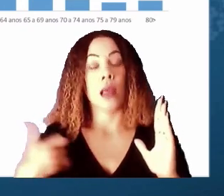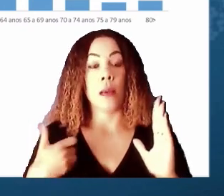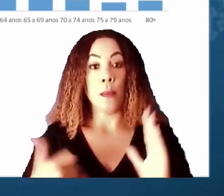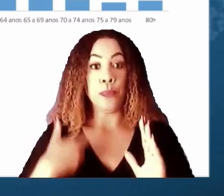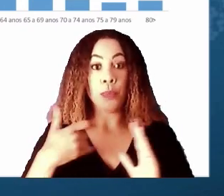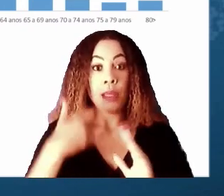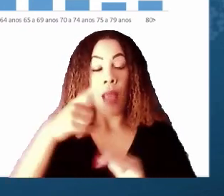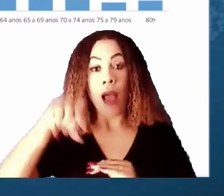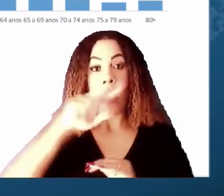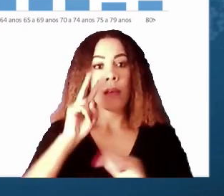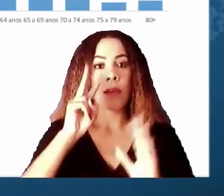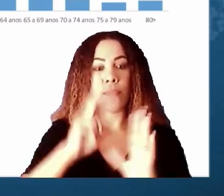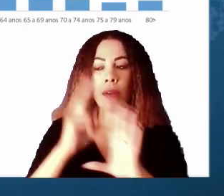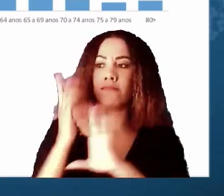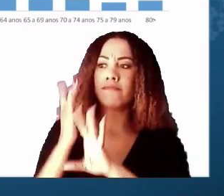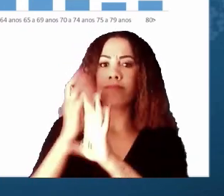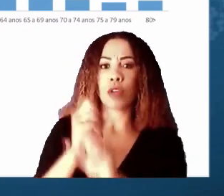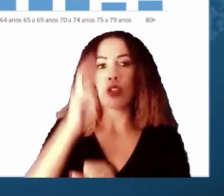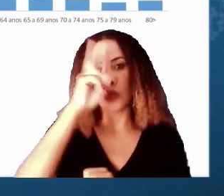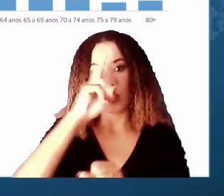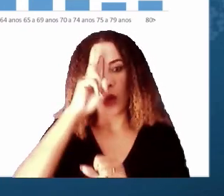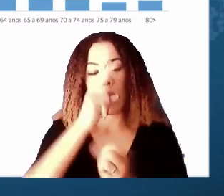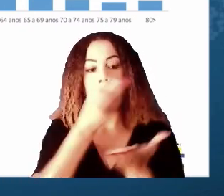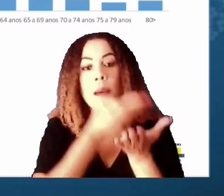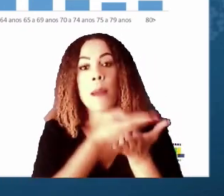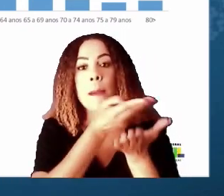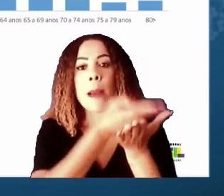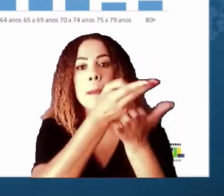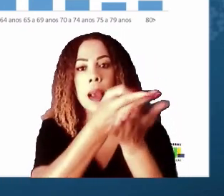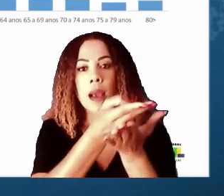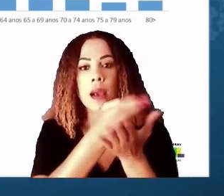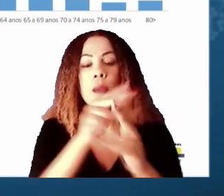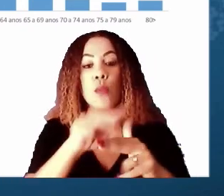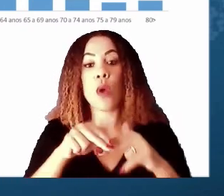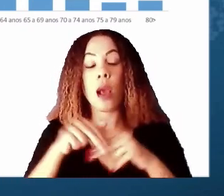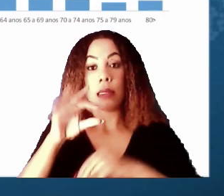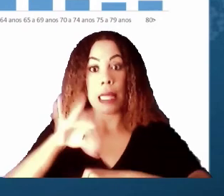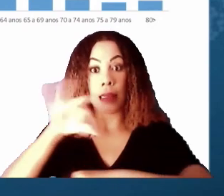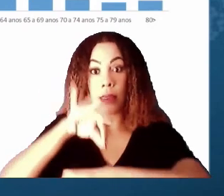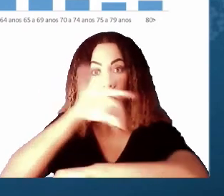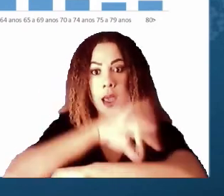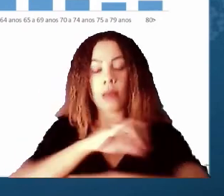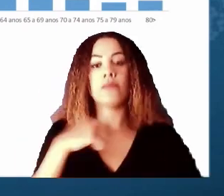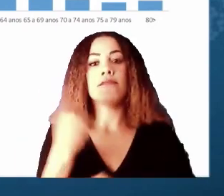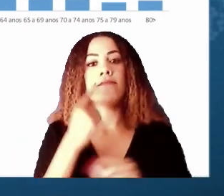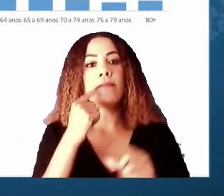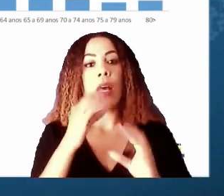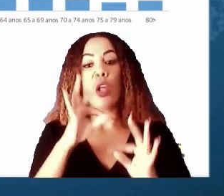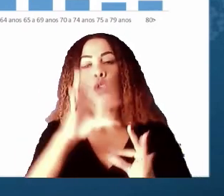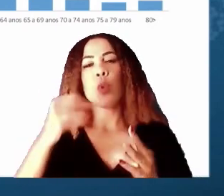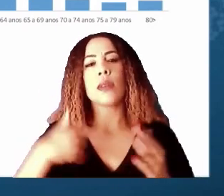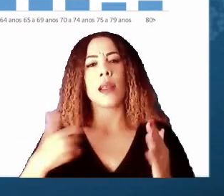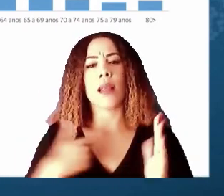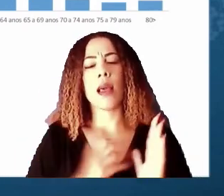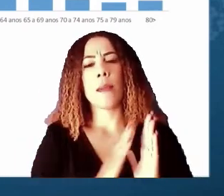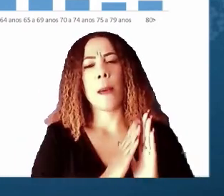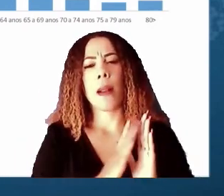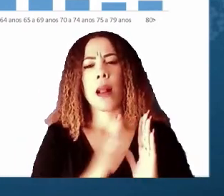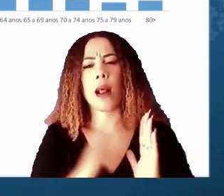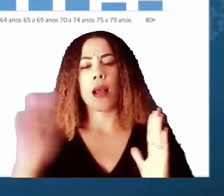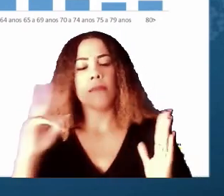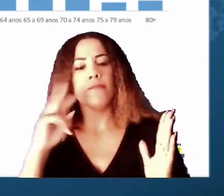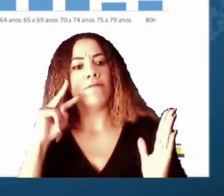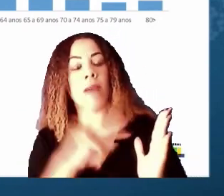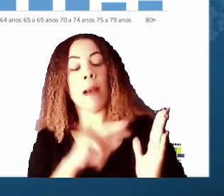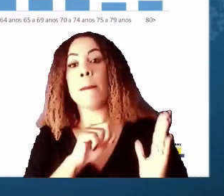vacinação de hospitalizações por dengue, considerando todas as faixas etárias, a maior proporção